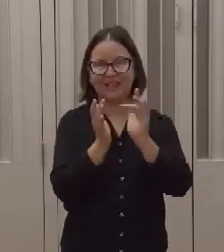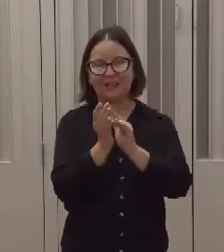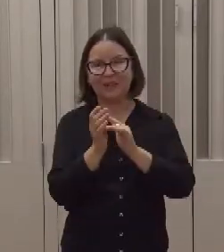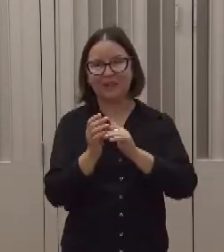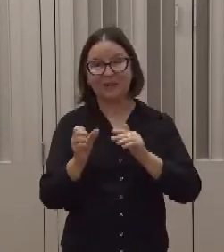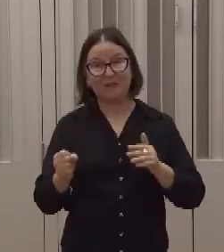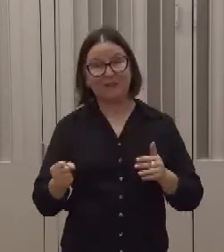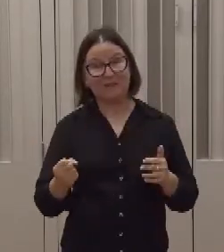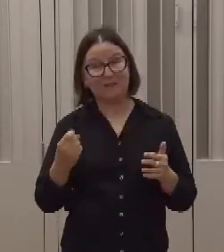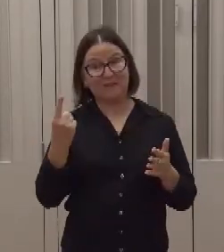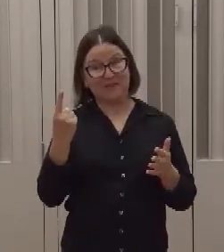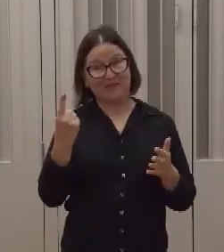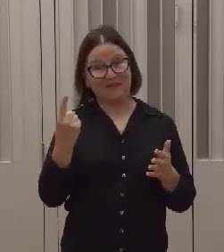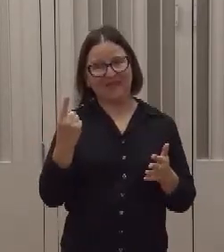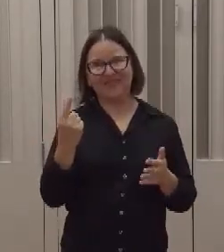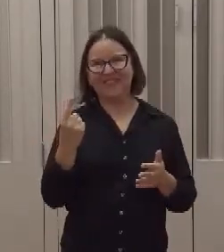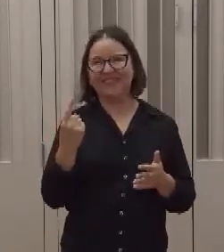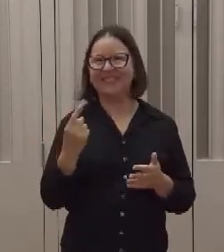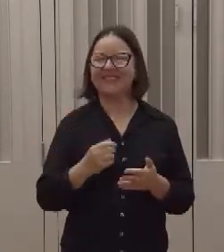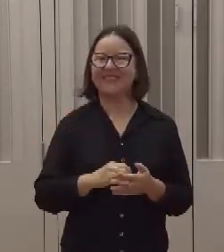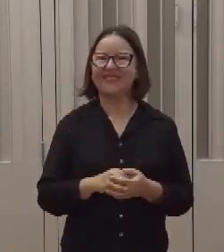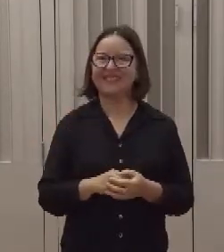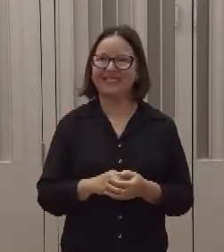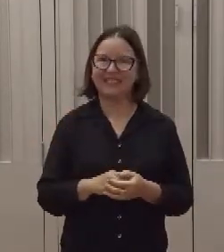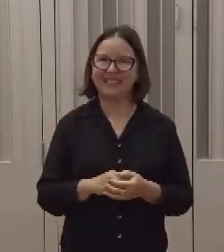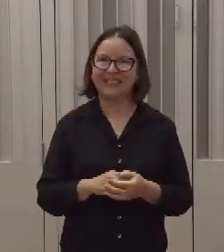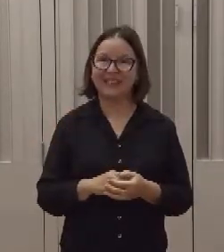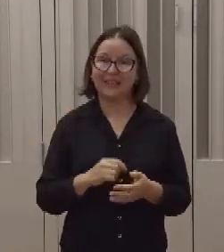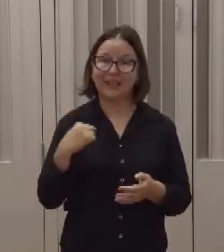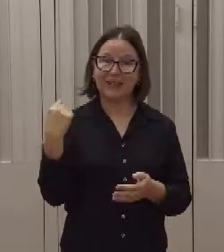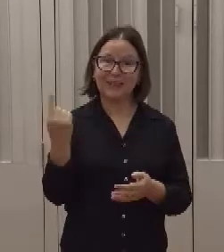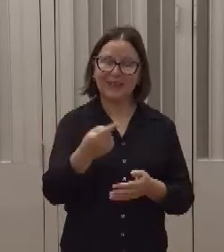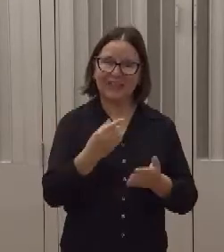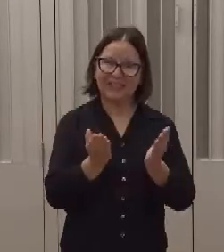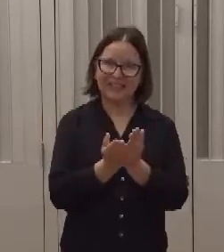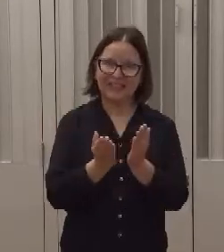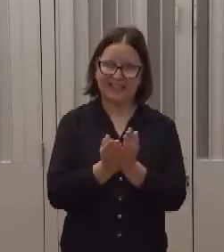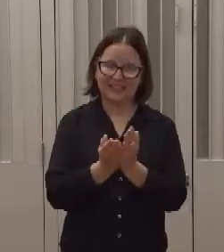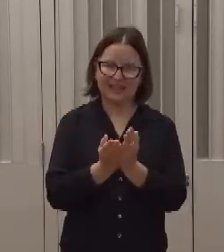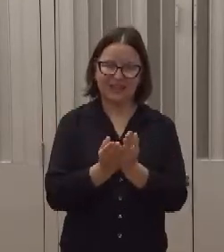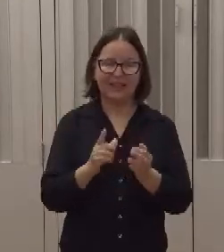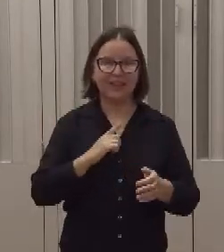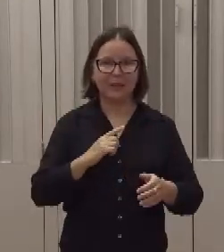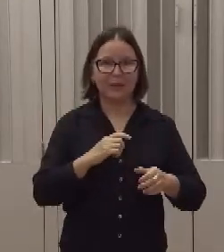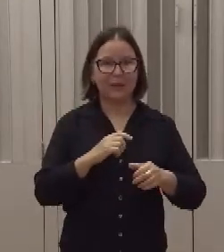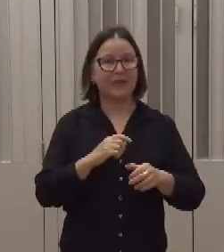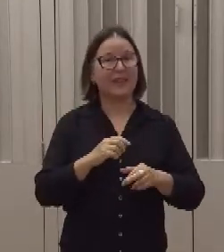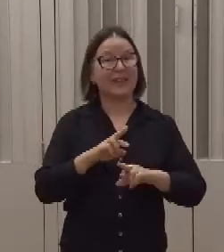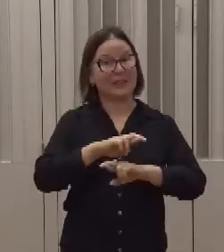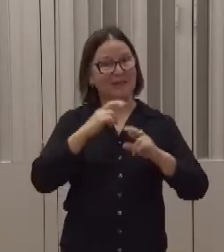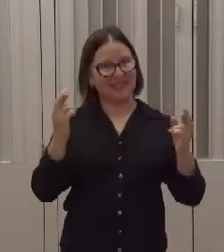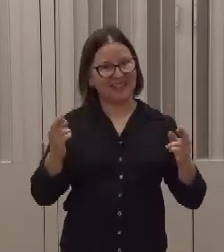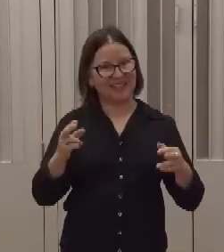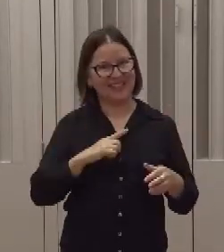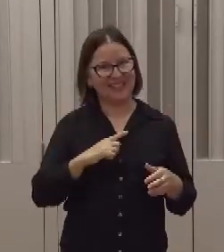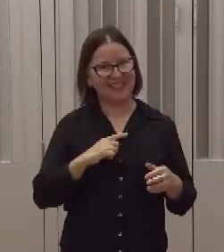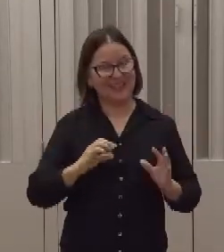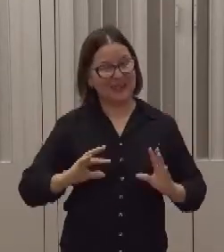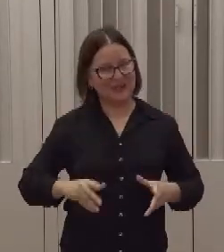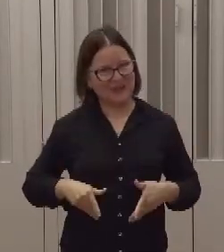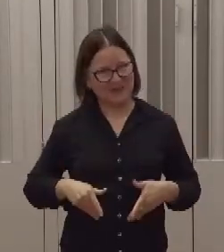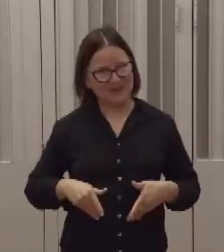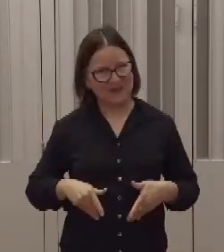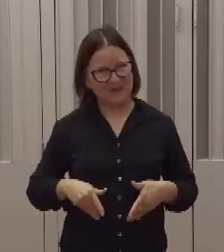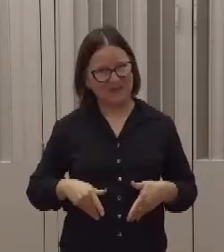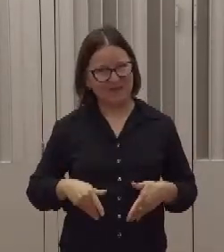Queridos, a nossa esperança enquanto cristãos é que nós venhamos a ter um corpo glorificado. Um corpo como Jesus Cristo recebeu